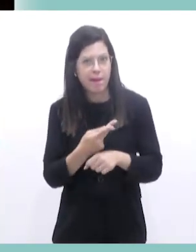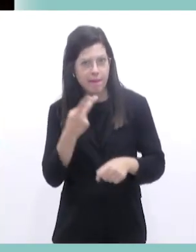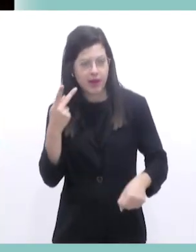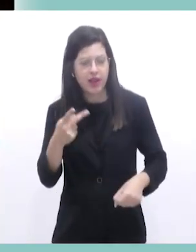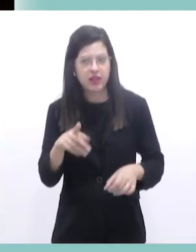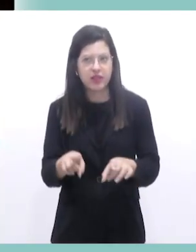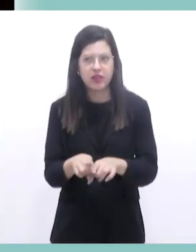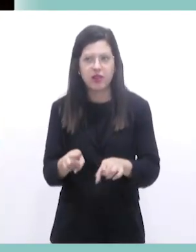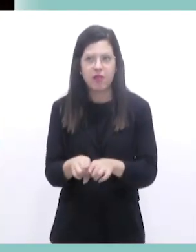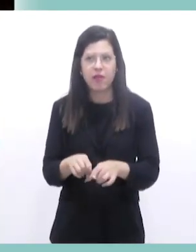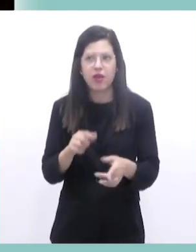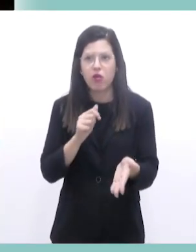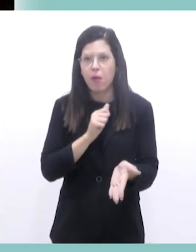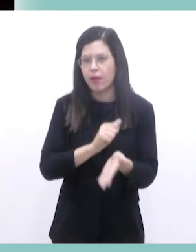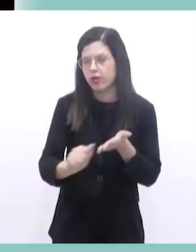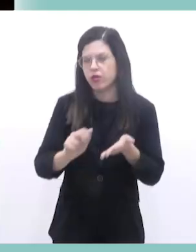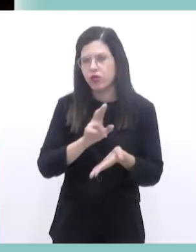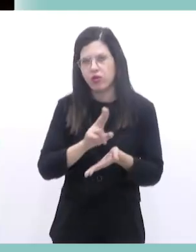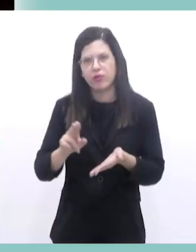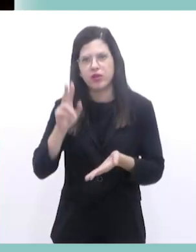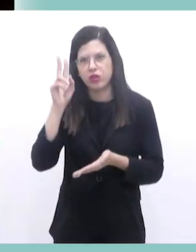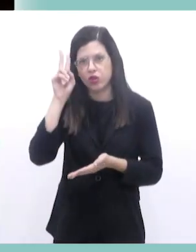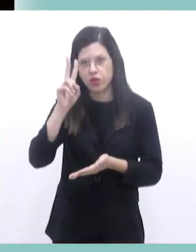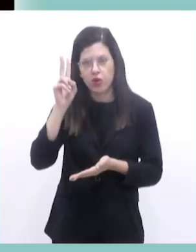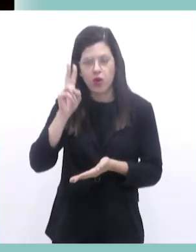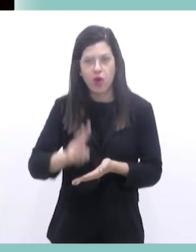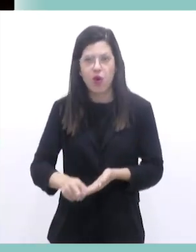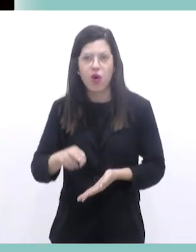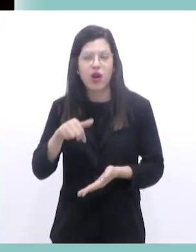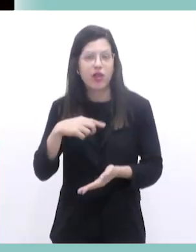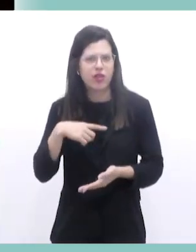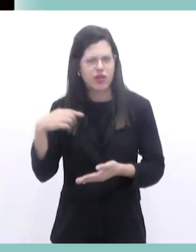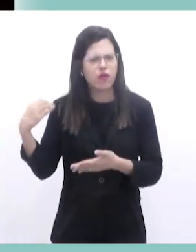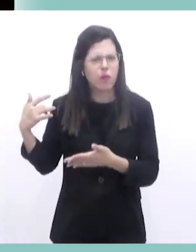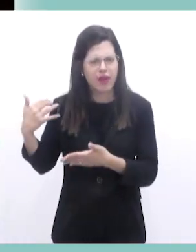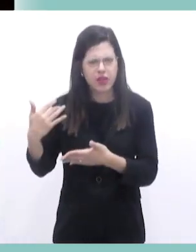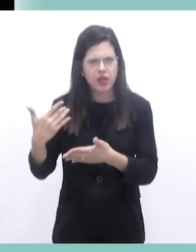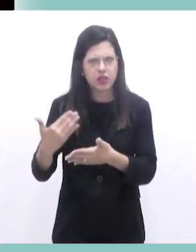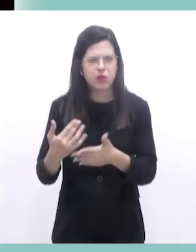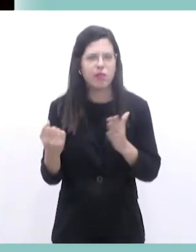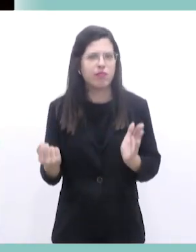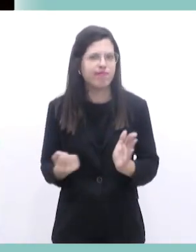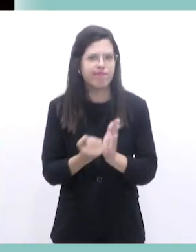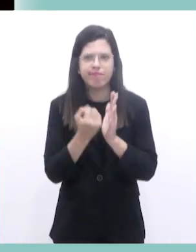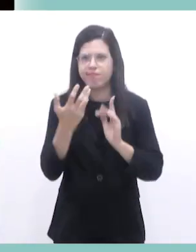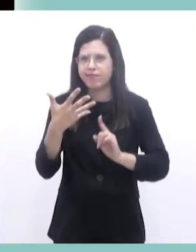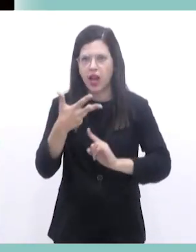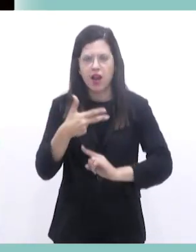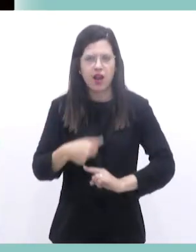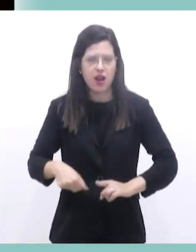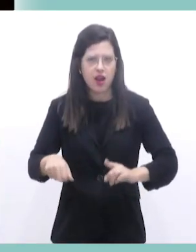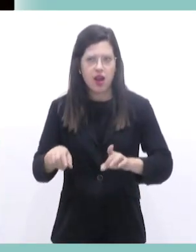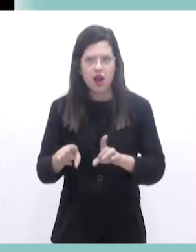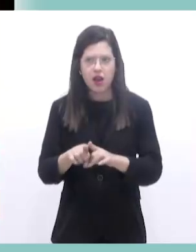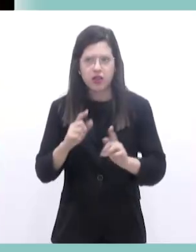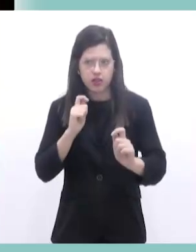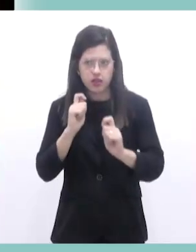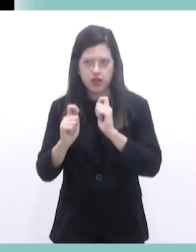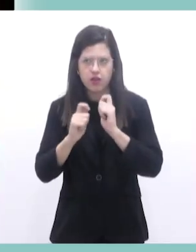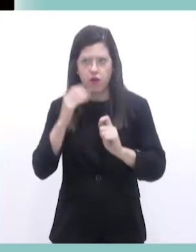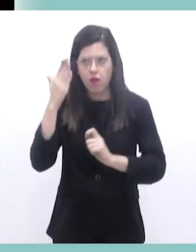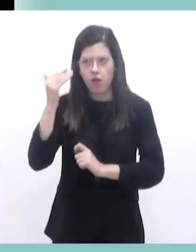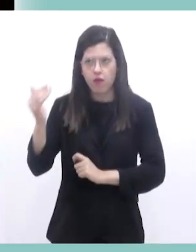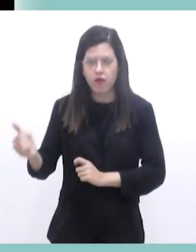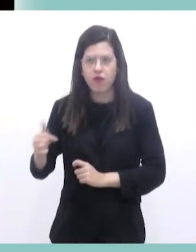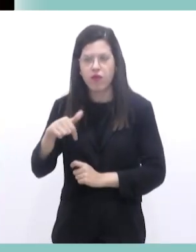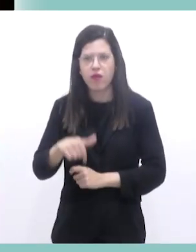do apagamento de seu nome da história. Narcisa teve uma trajetória marcante nas artes e na imprensa, com fama na corte